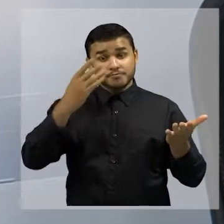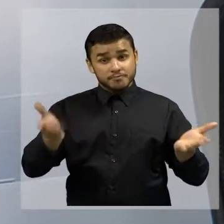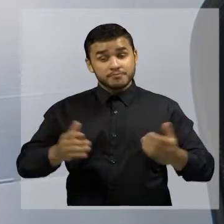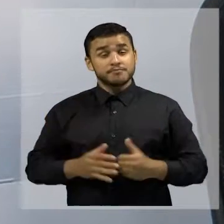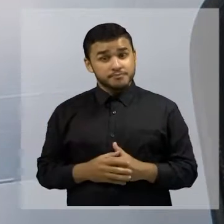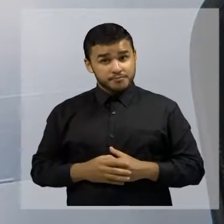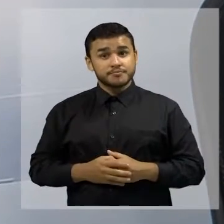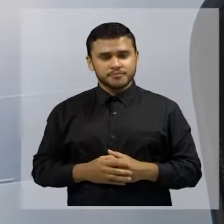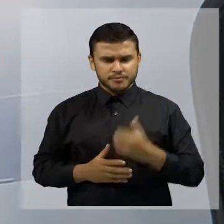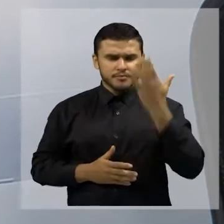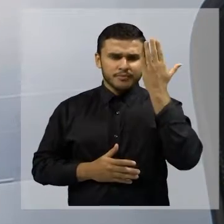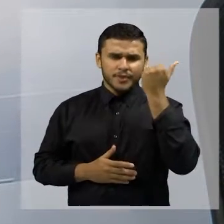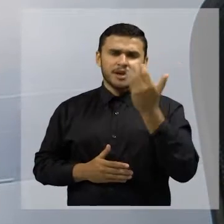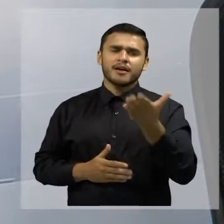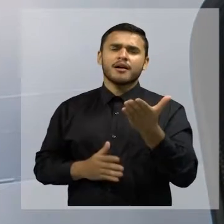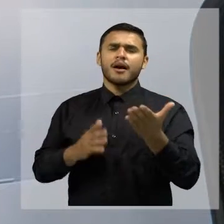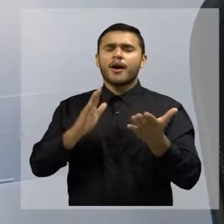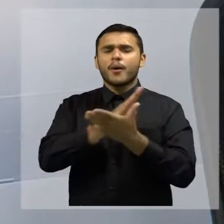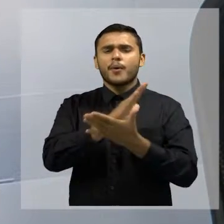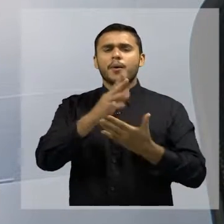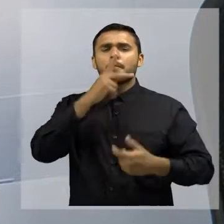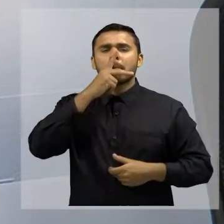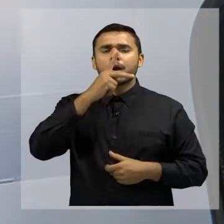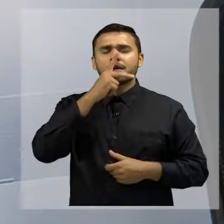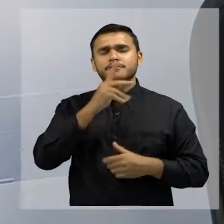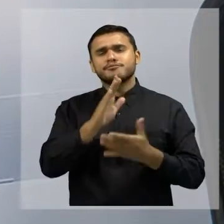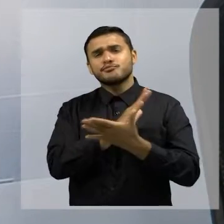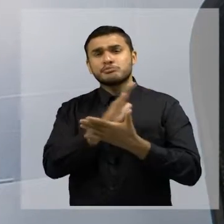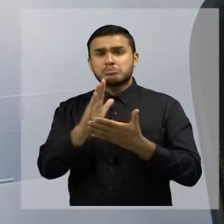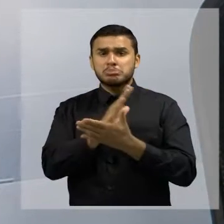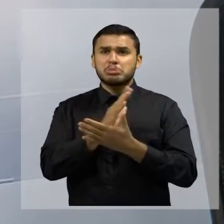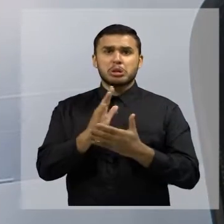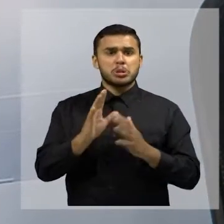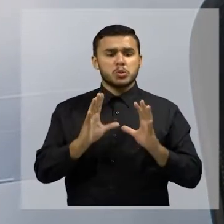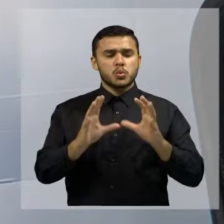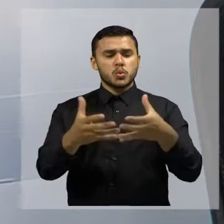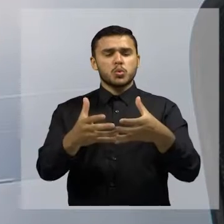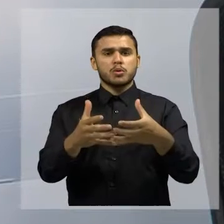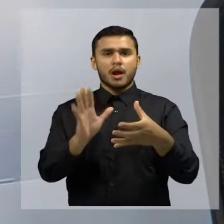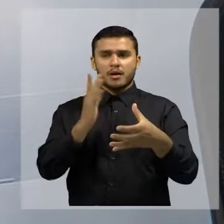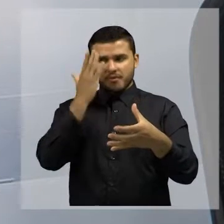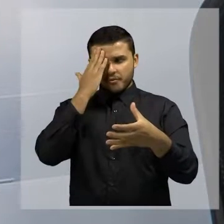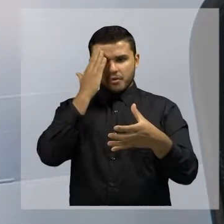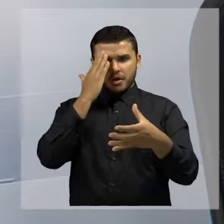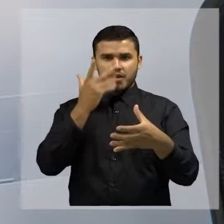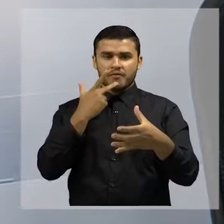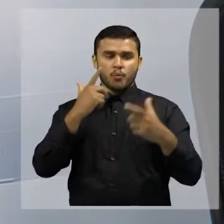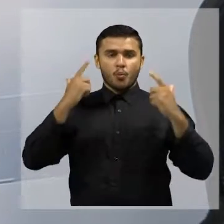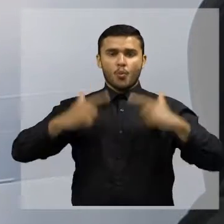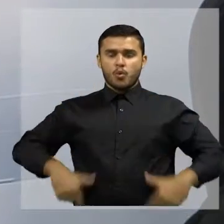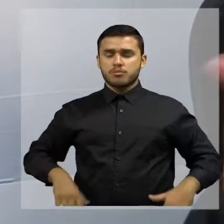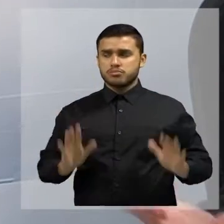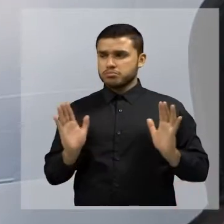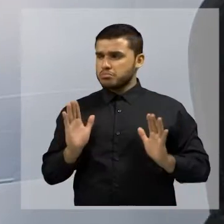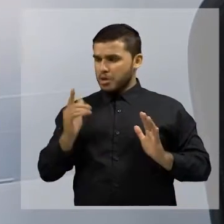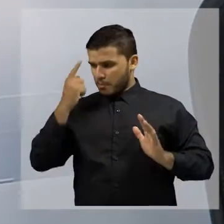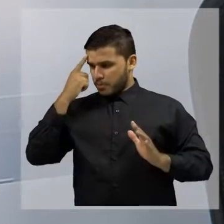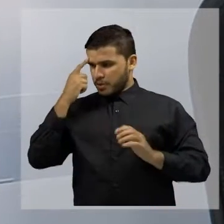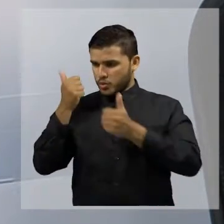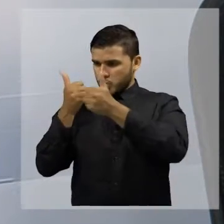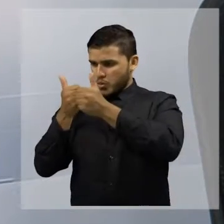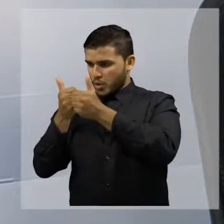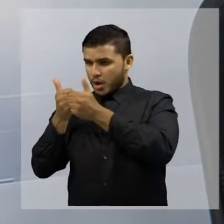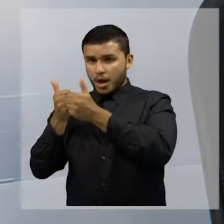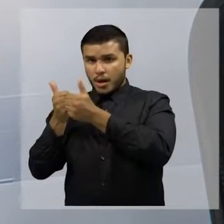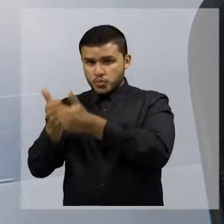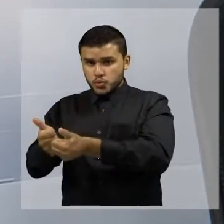Centrão é aqueles partidos medianos para grandes, que não têm ideologia nenhuma, trabalham no pensamento fisiológico